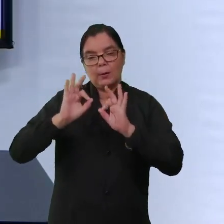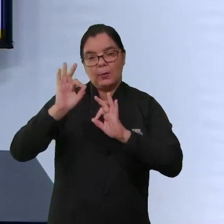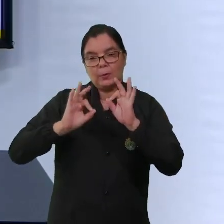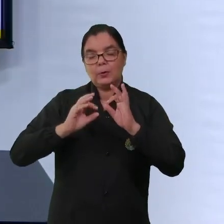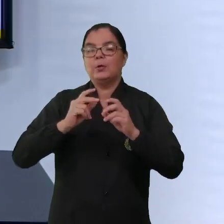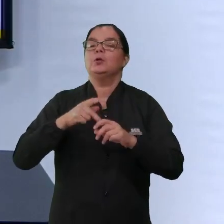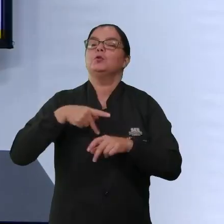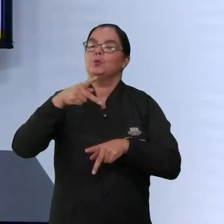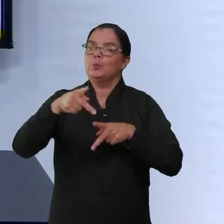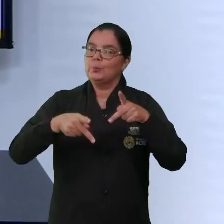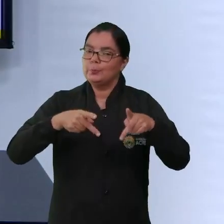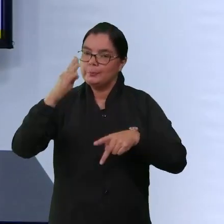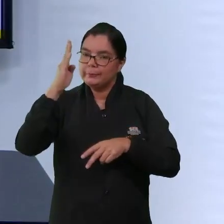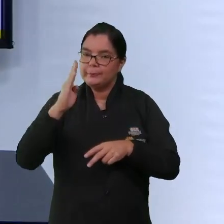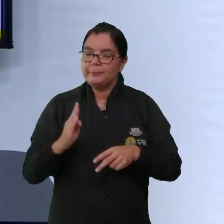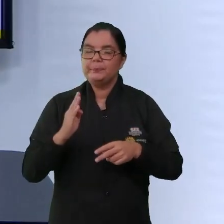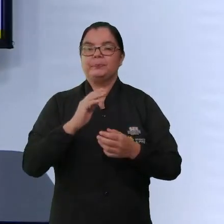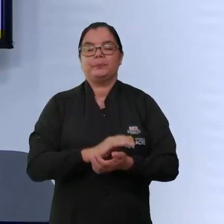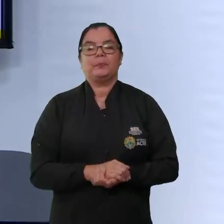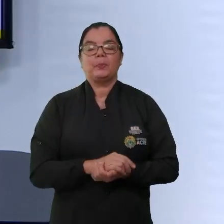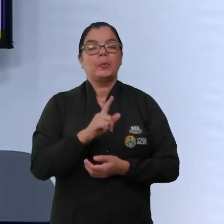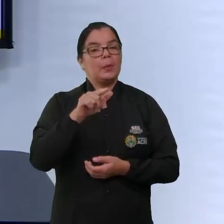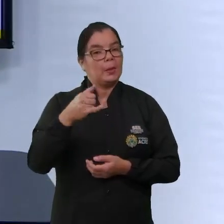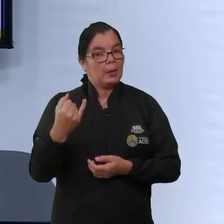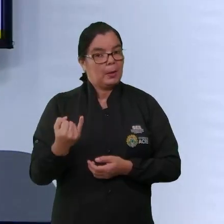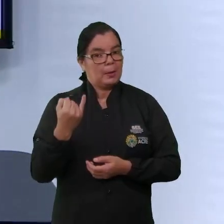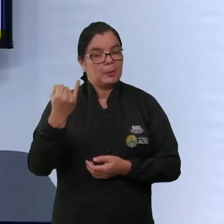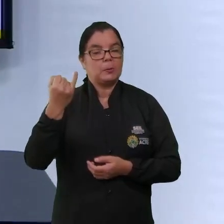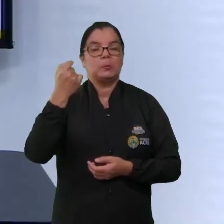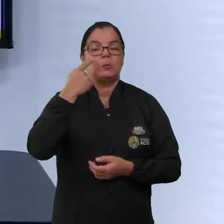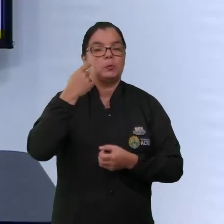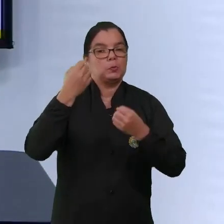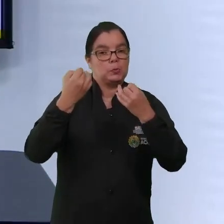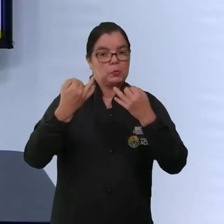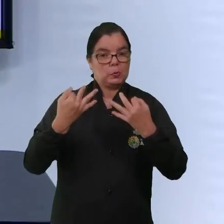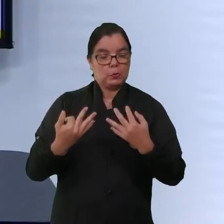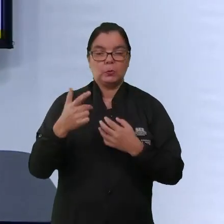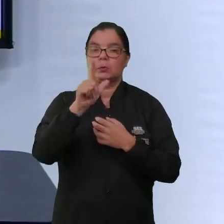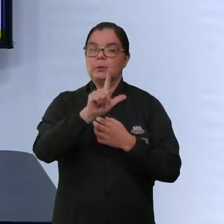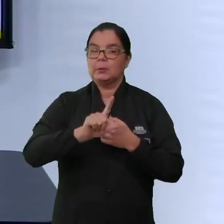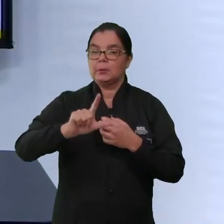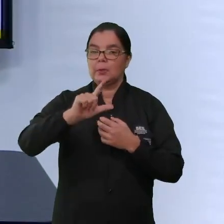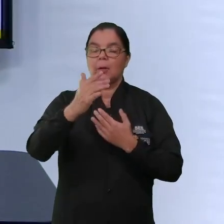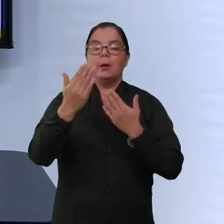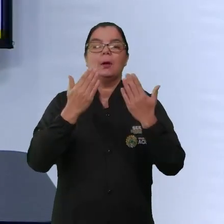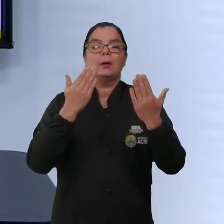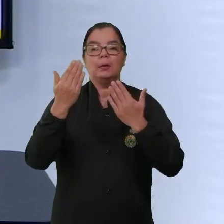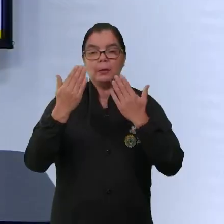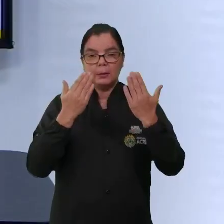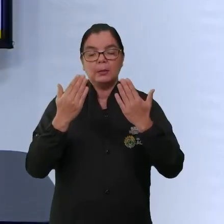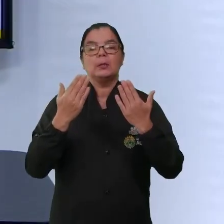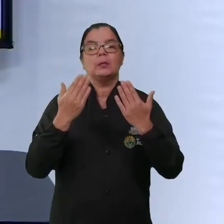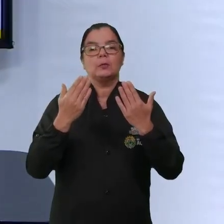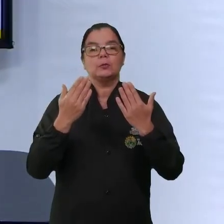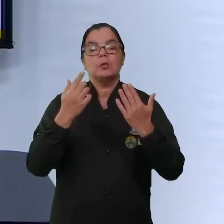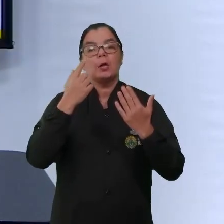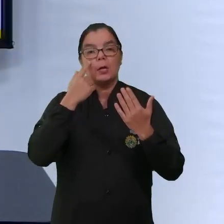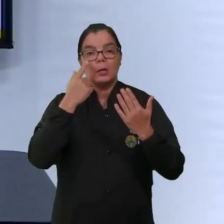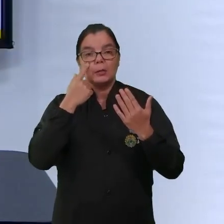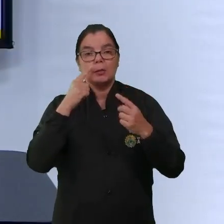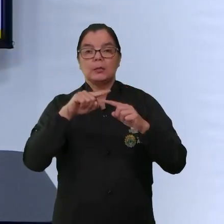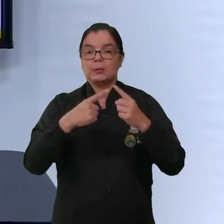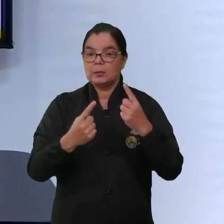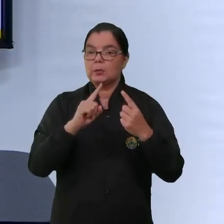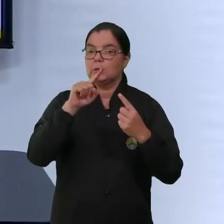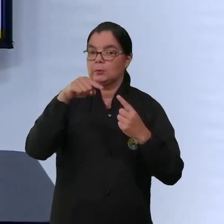do povo brasileiro, tá, pessoal? Então, é importante que quando nós falemos de literatura comparada, a gente faça esses recortes.